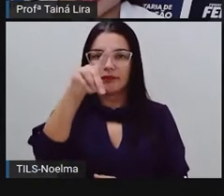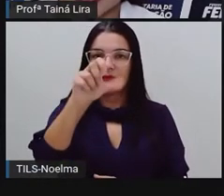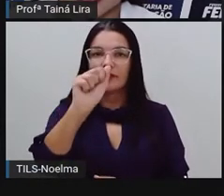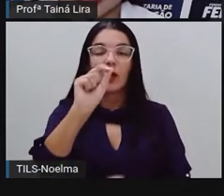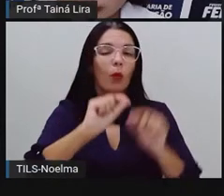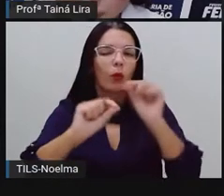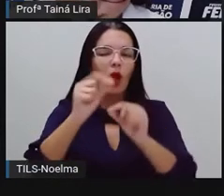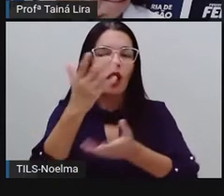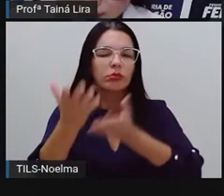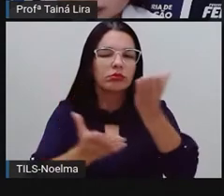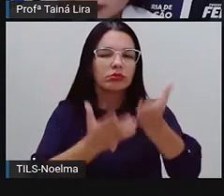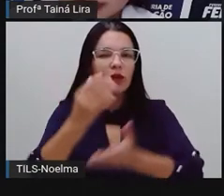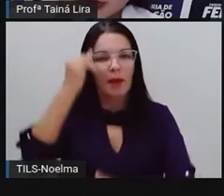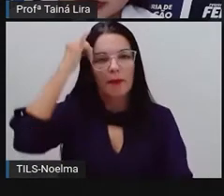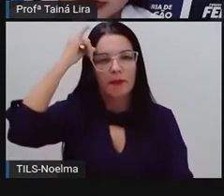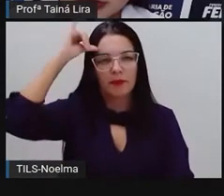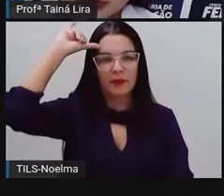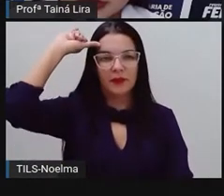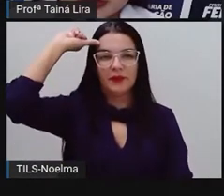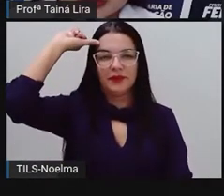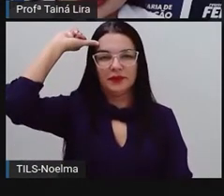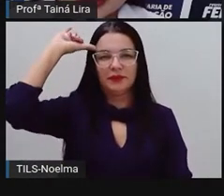nessa imagem aqui ó